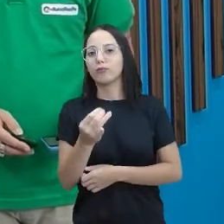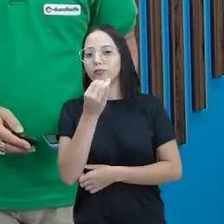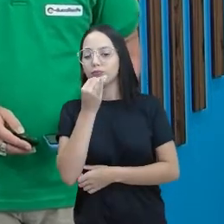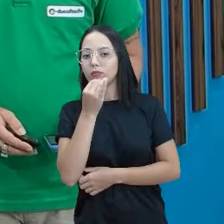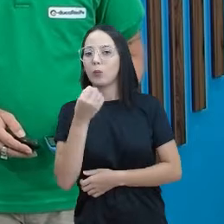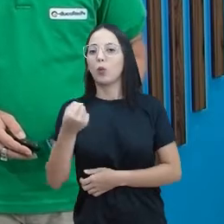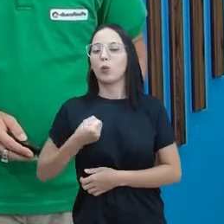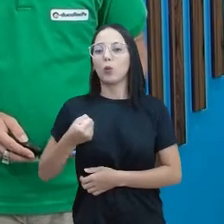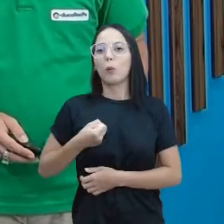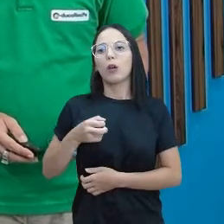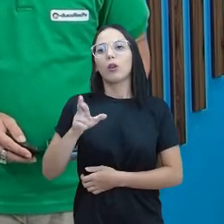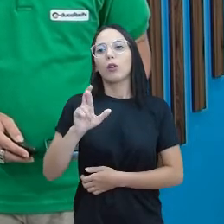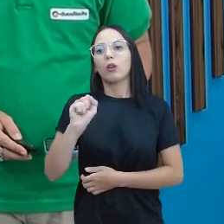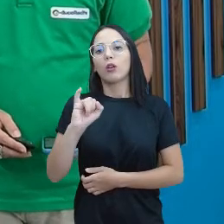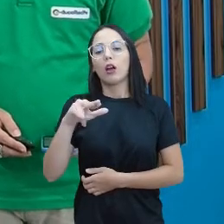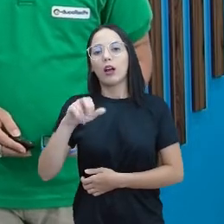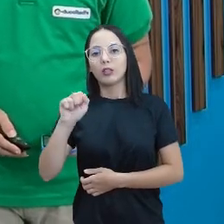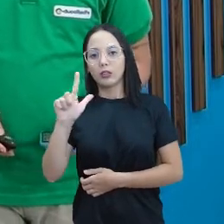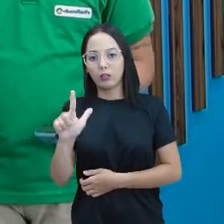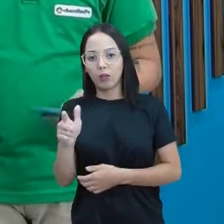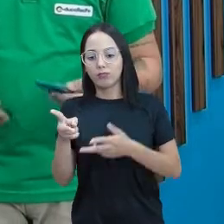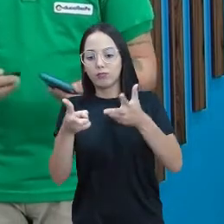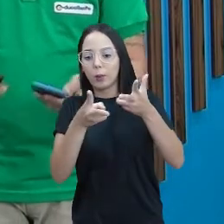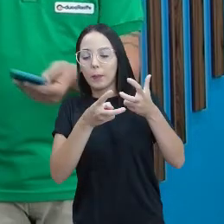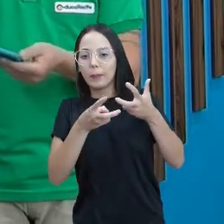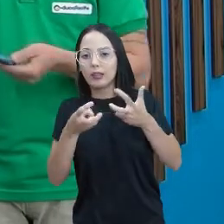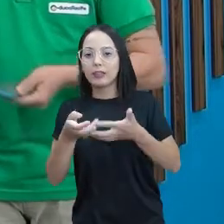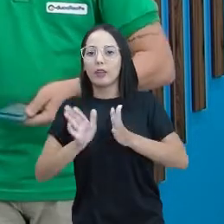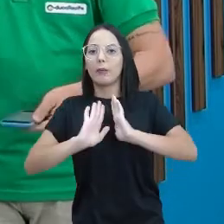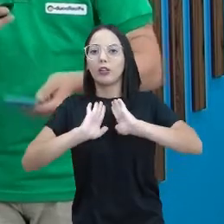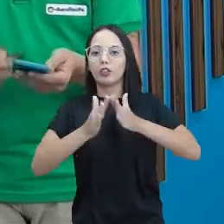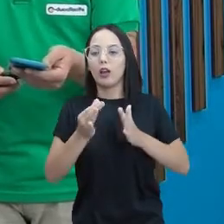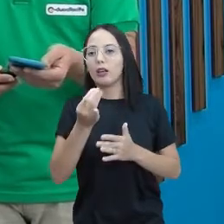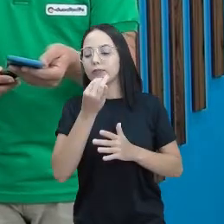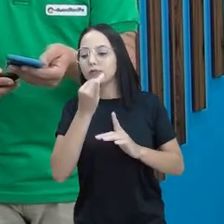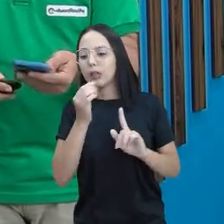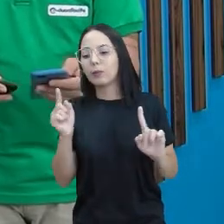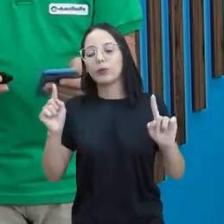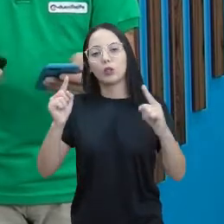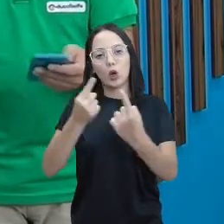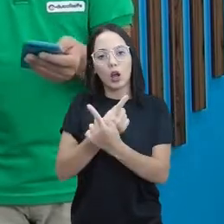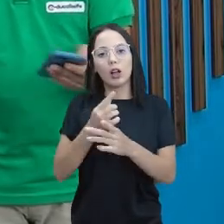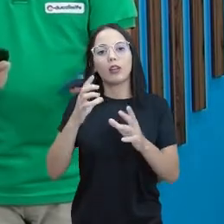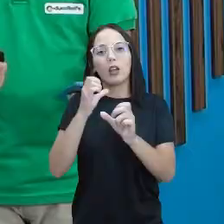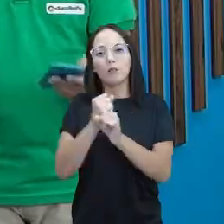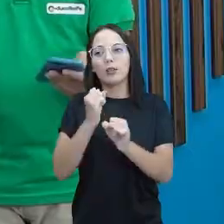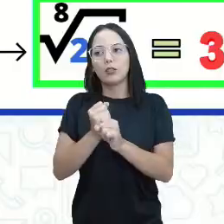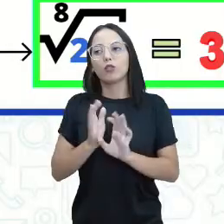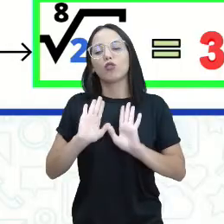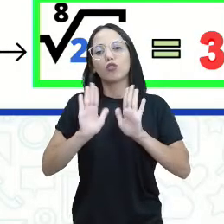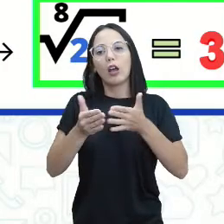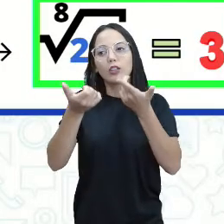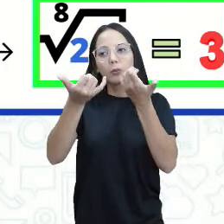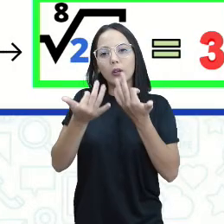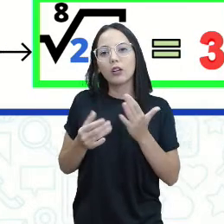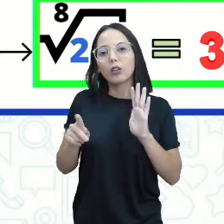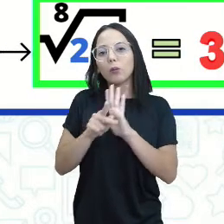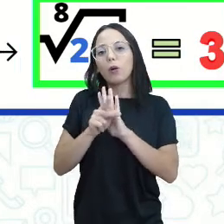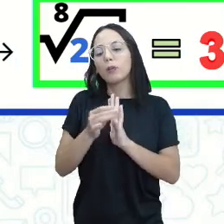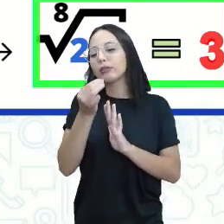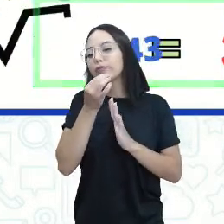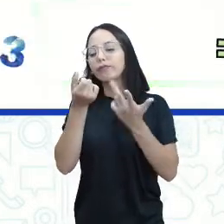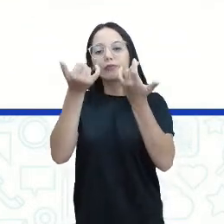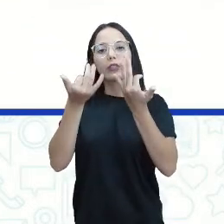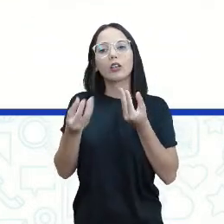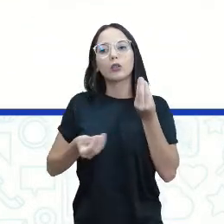expoente racional, tá certo? Então perceba que essa inversão da operação vai ser mais ou menos a